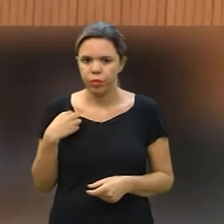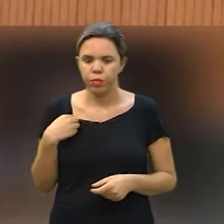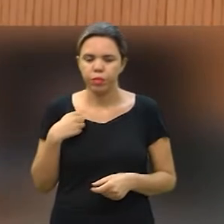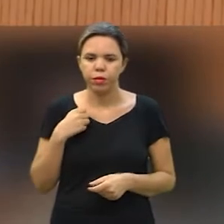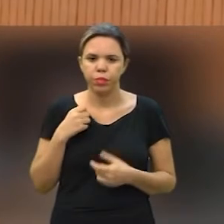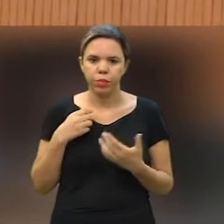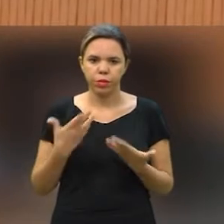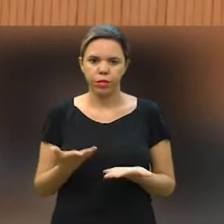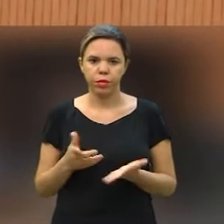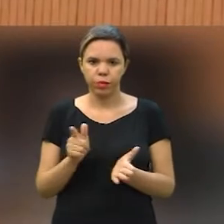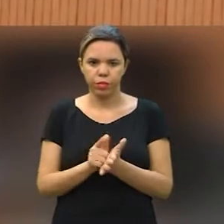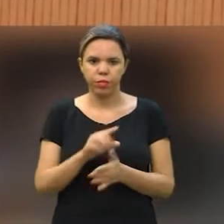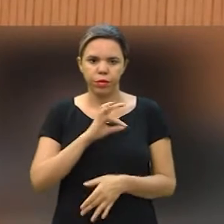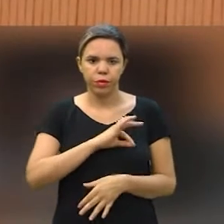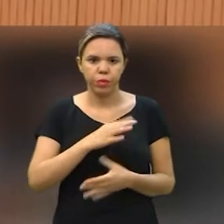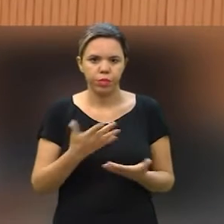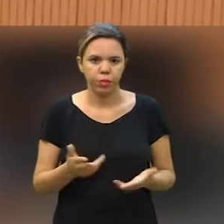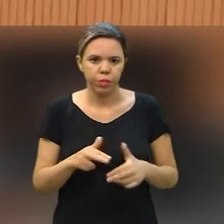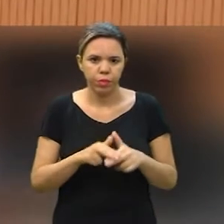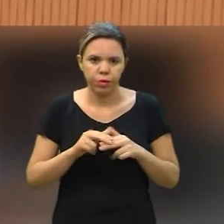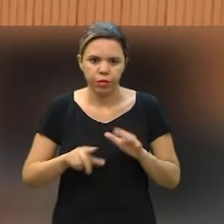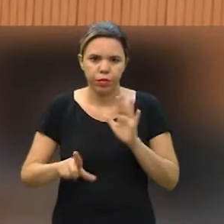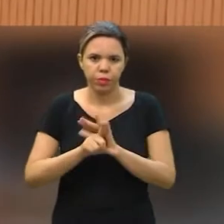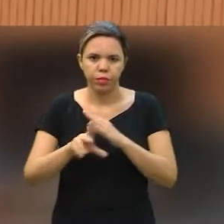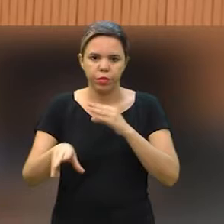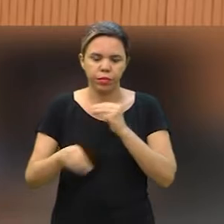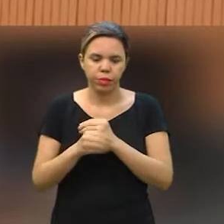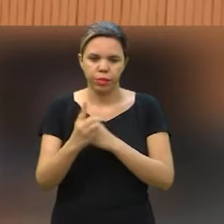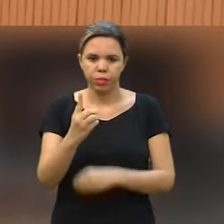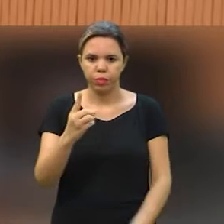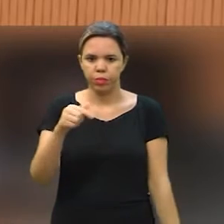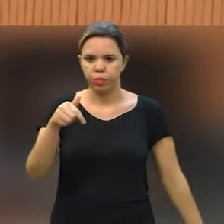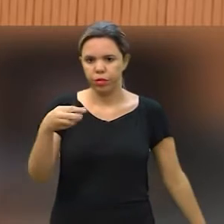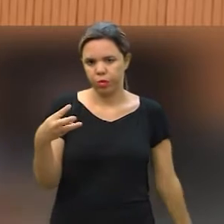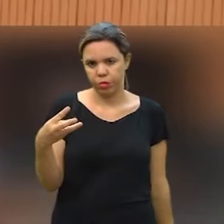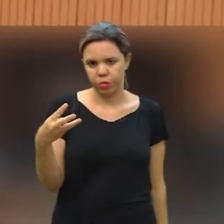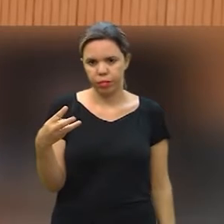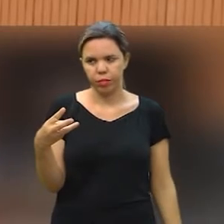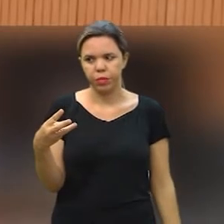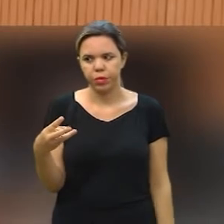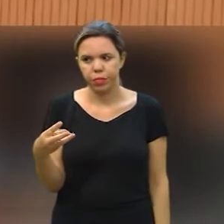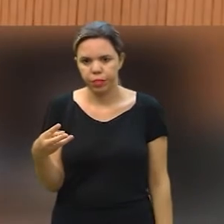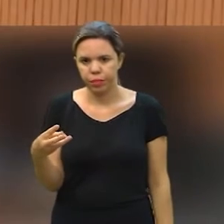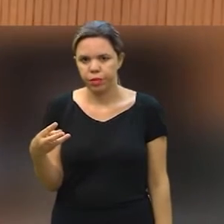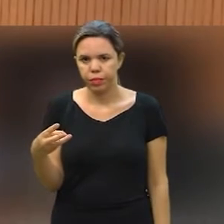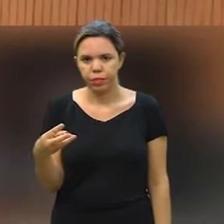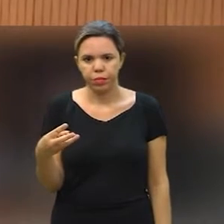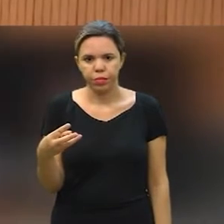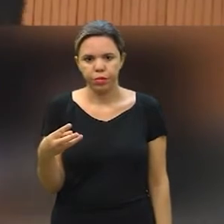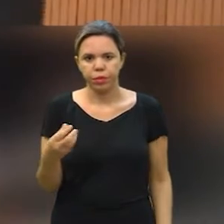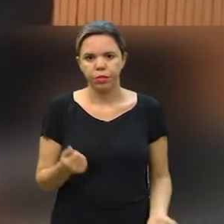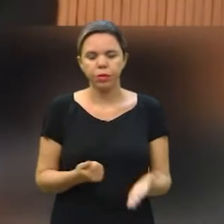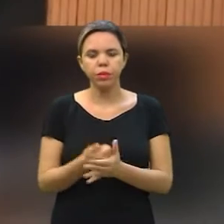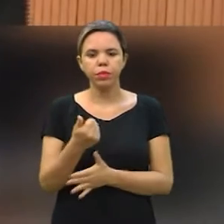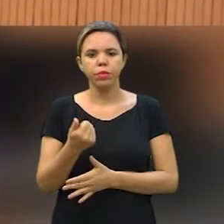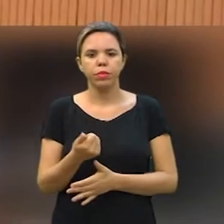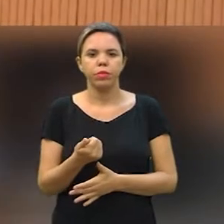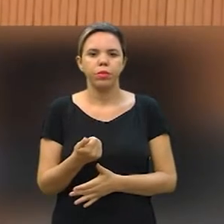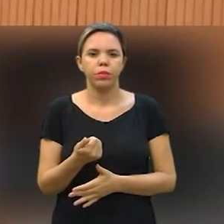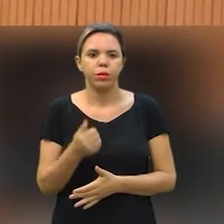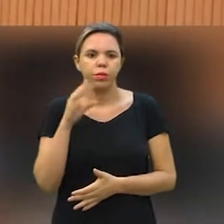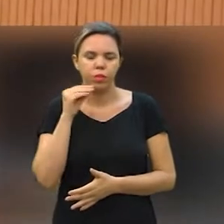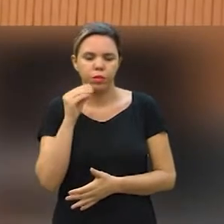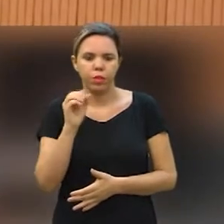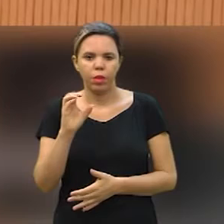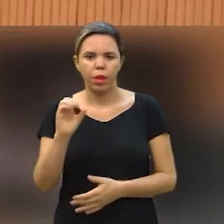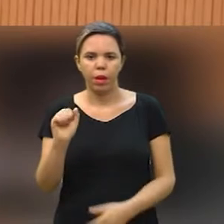sem reajuste na folha, por conta da Lei Complementar 173. A compra de vidas